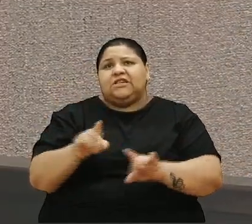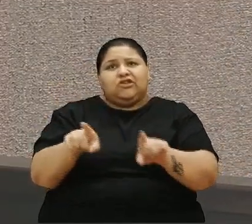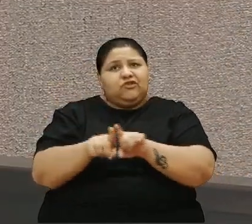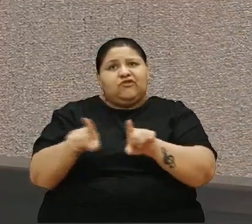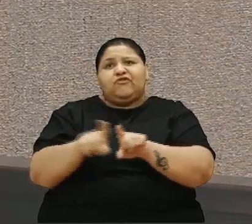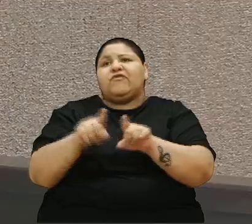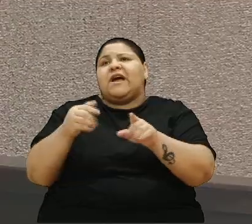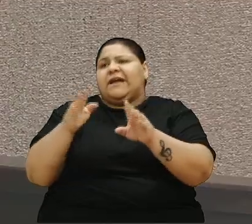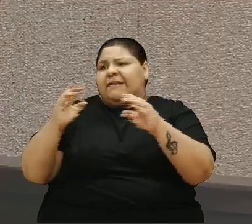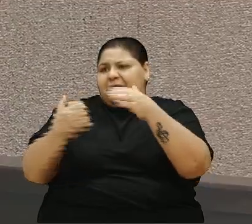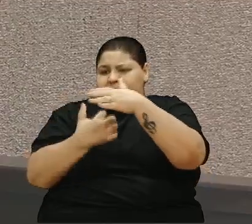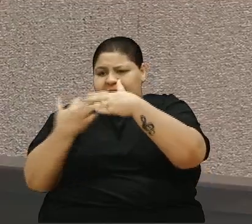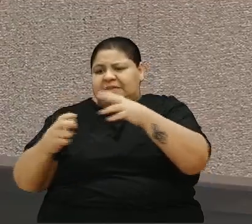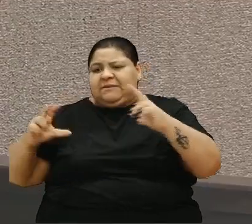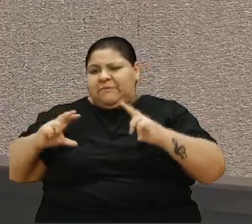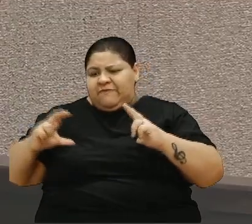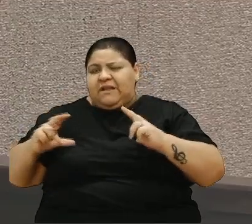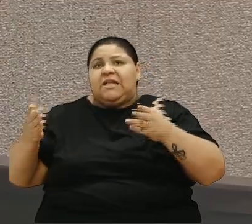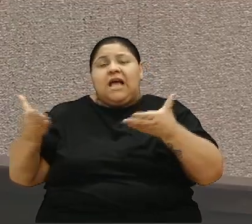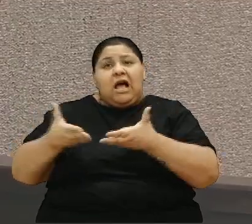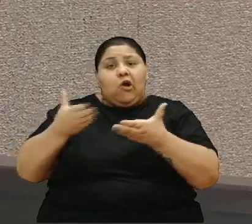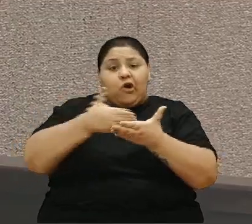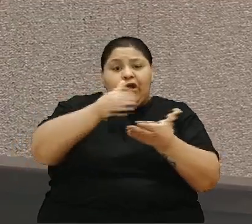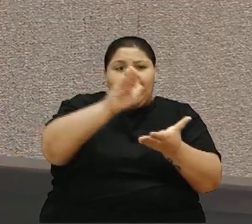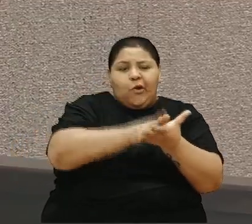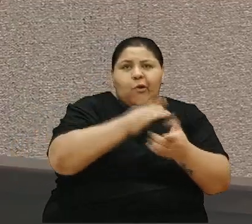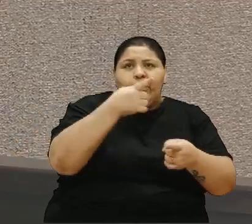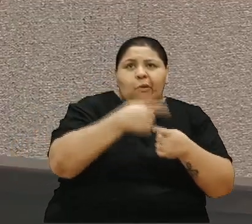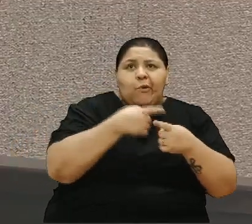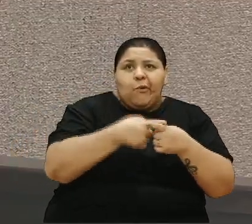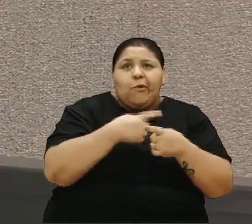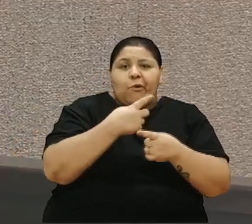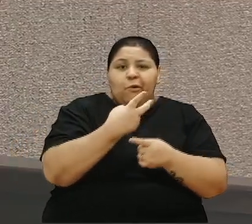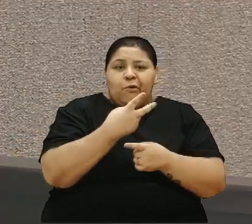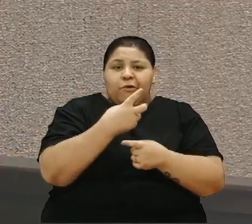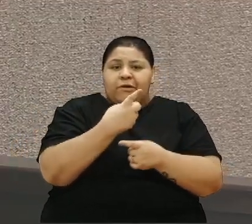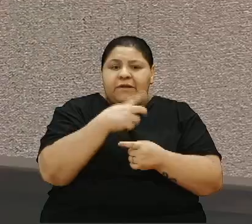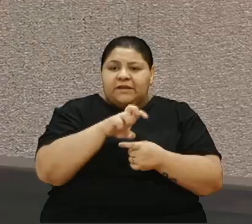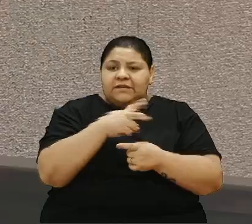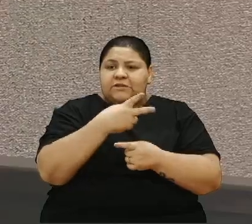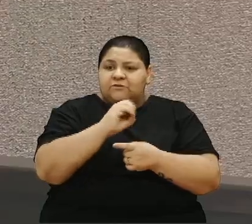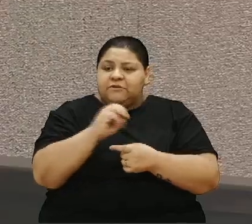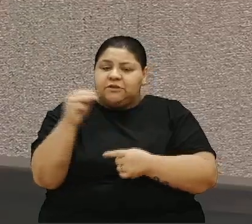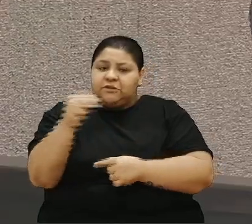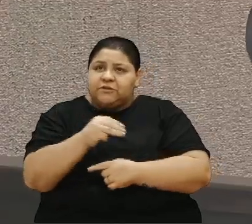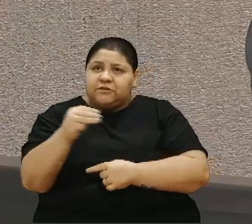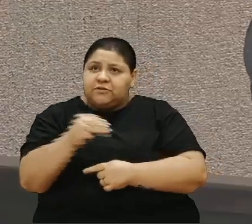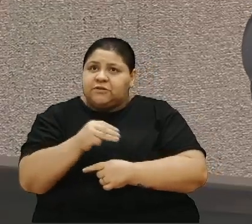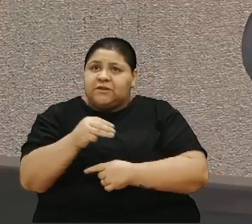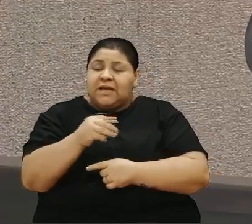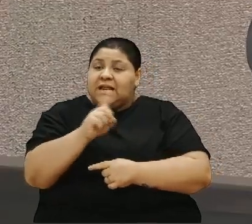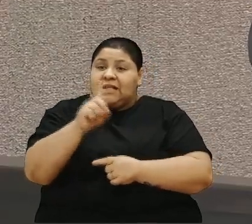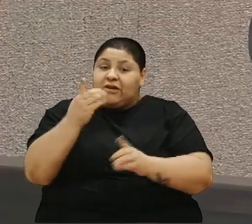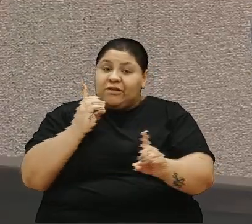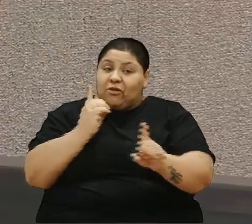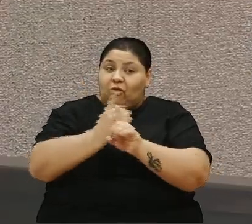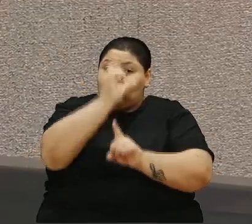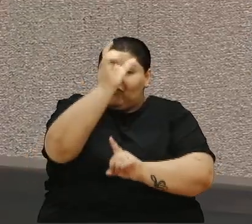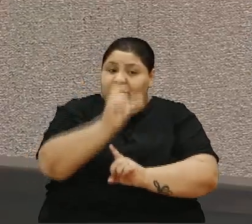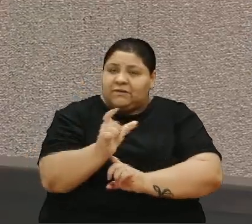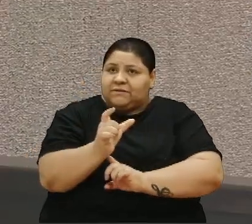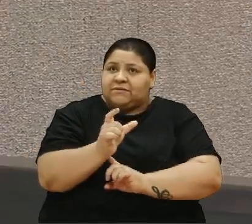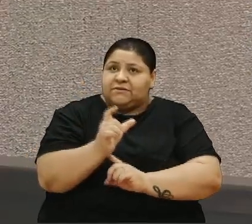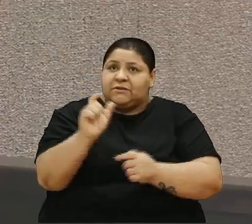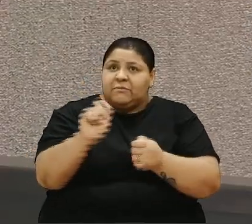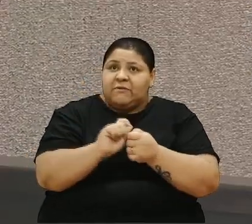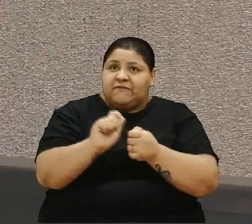também vai ter fila. Agora a questão é, aí ele é multado porque ele precisa ficar 15, 20 minutos para resolver uma situação, ele não encontrou a pessoa para